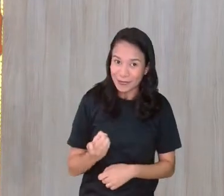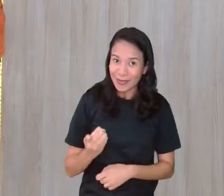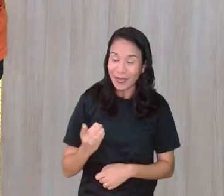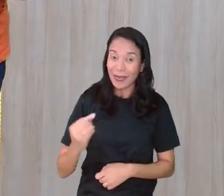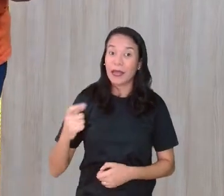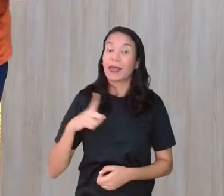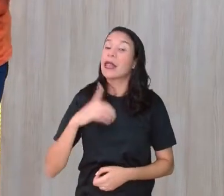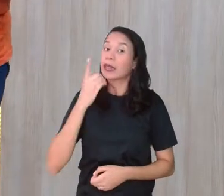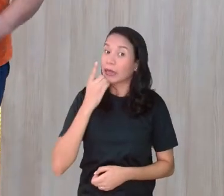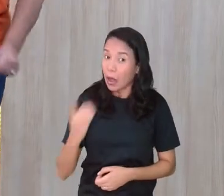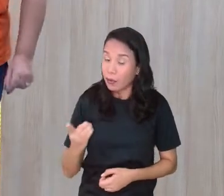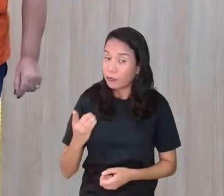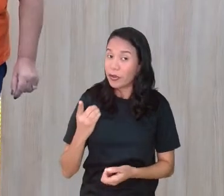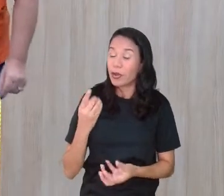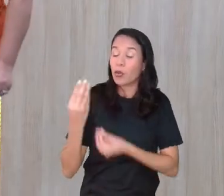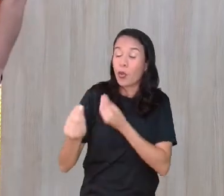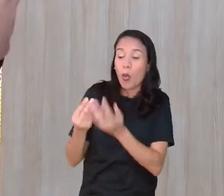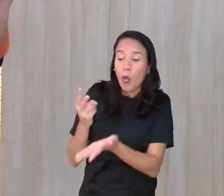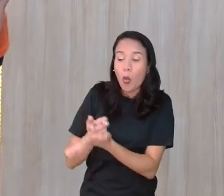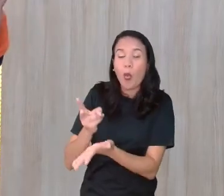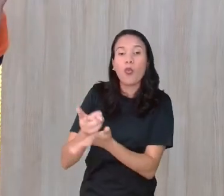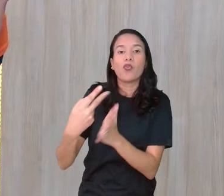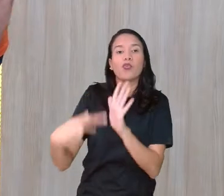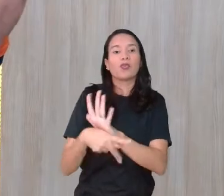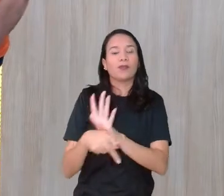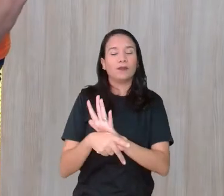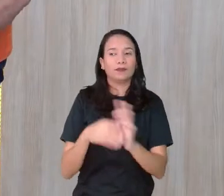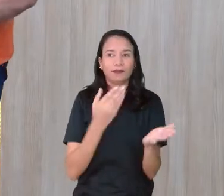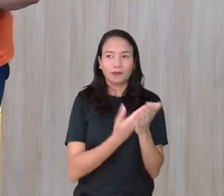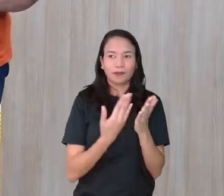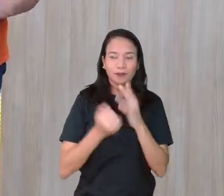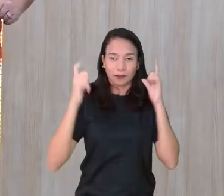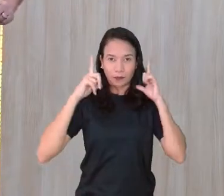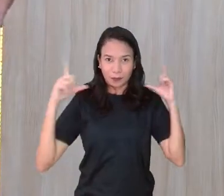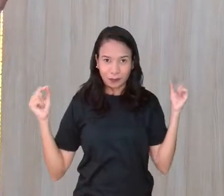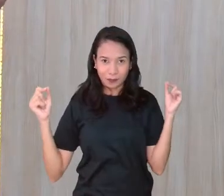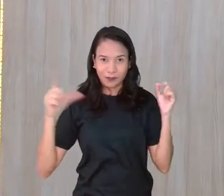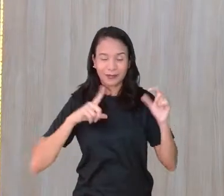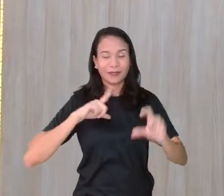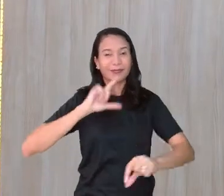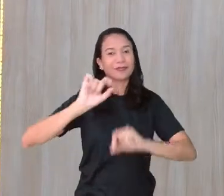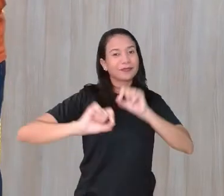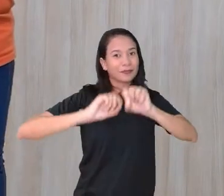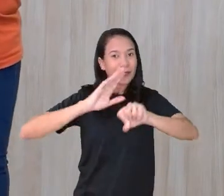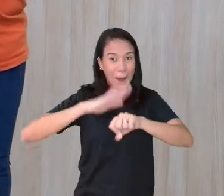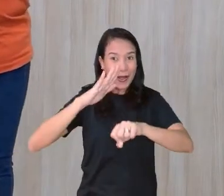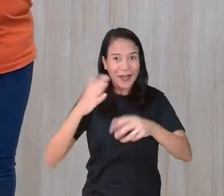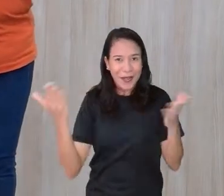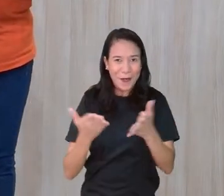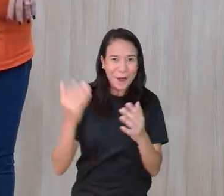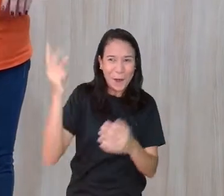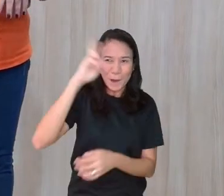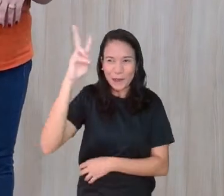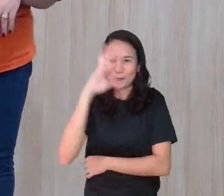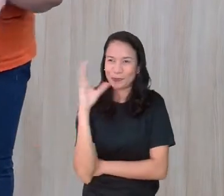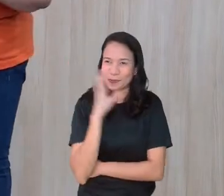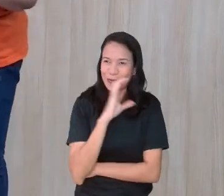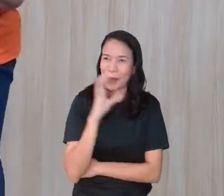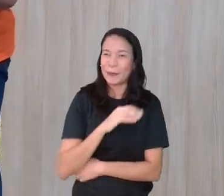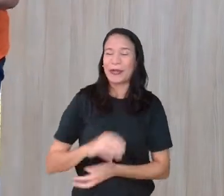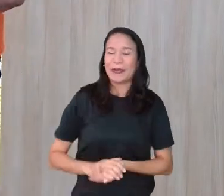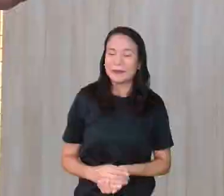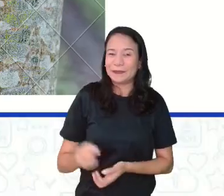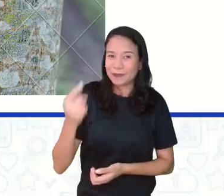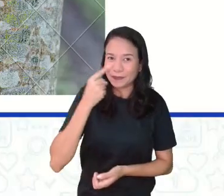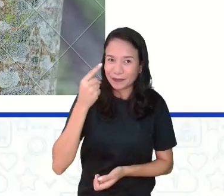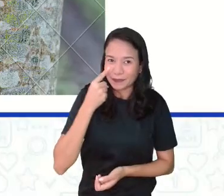deu continuidade ao estudo de Lamarck. O que é que nós temos mais? Aí eu vou contar uma história bem rapidinho. É